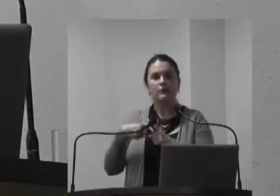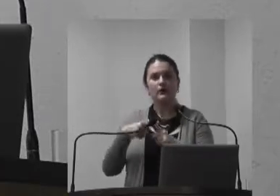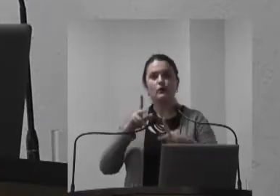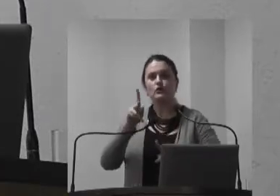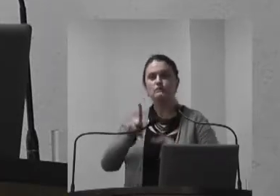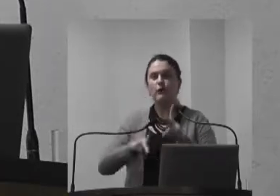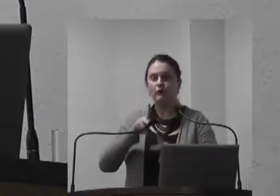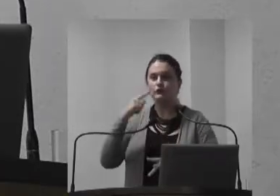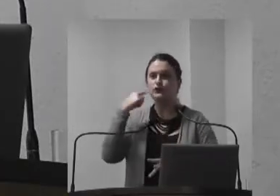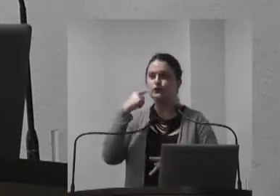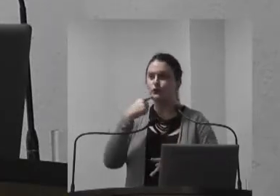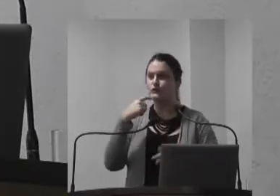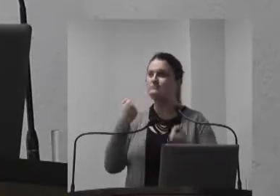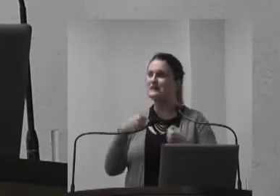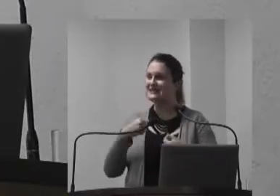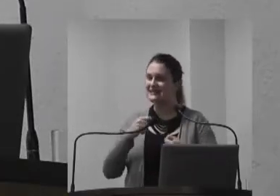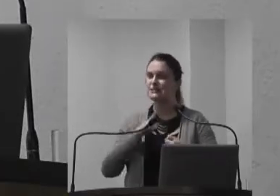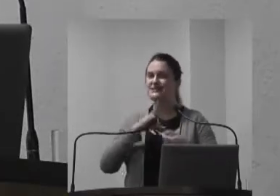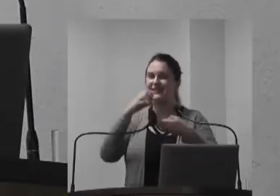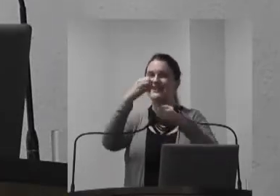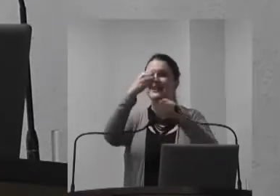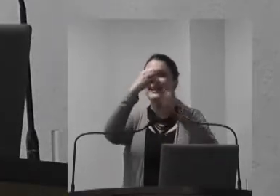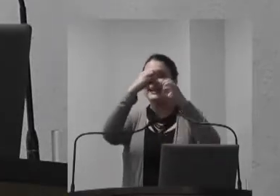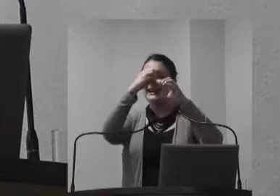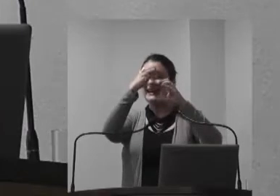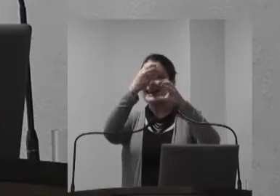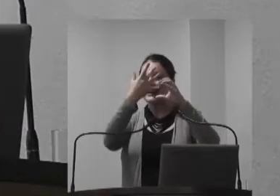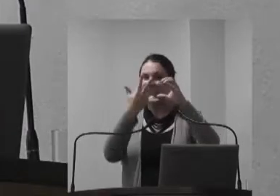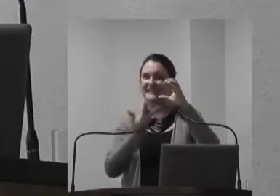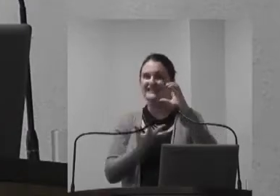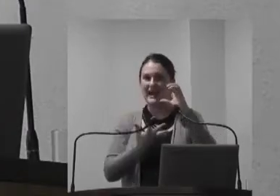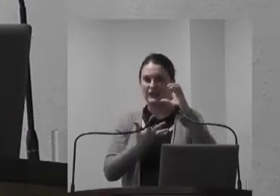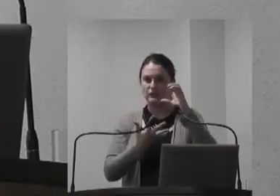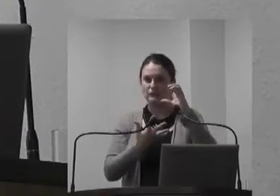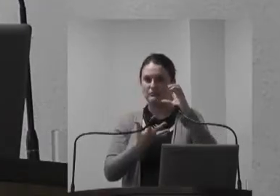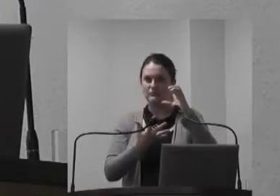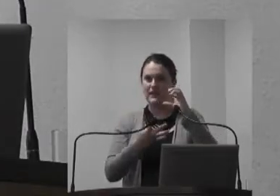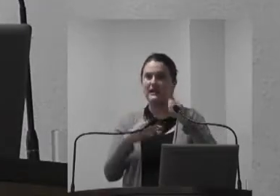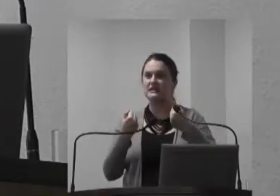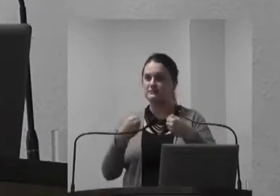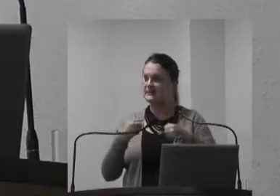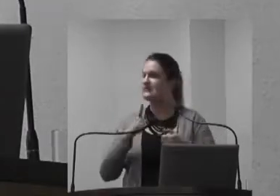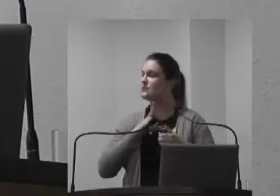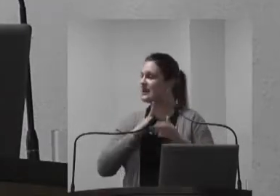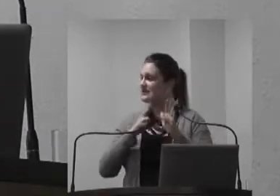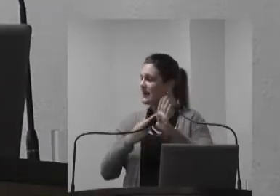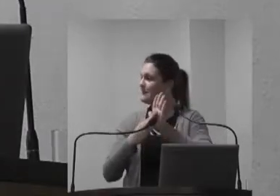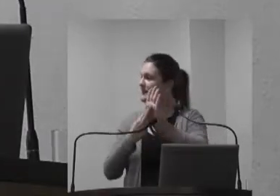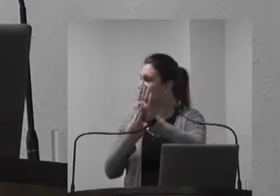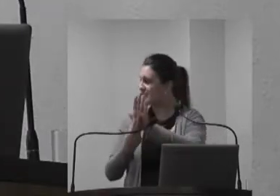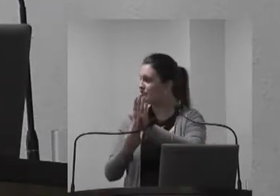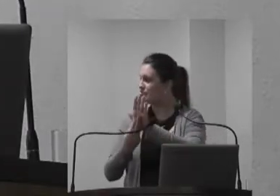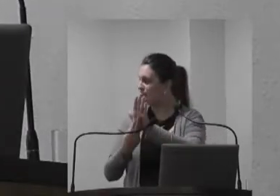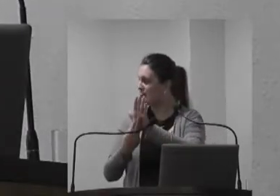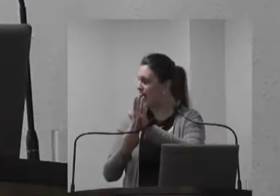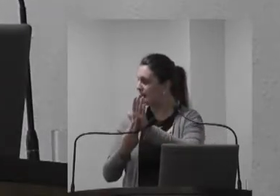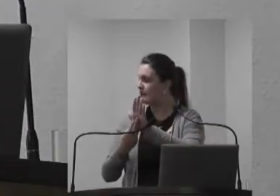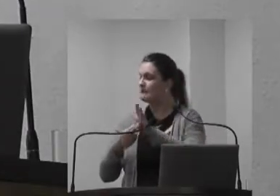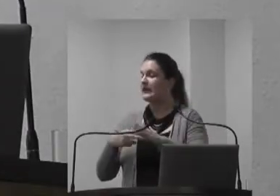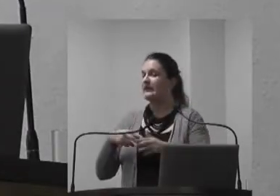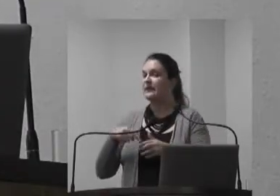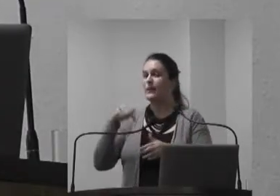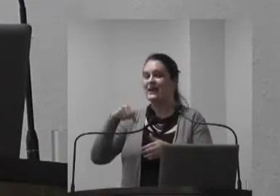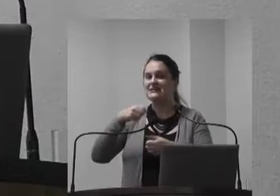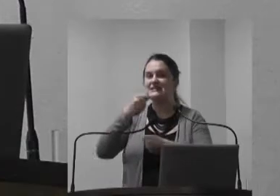perguntas, porque os povos surdos precisam ser caracterizados, né? Eles precisam dessa